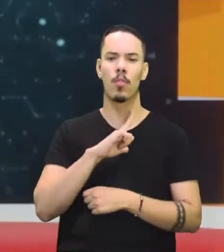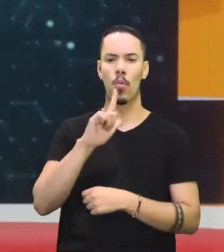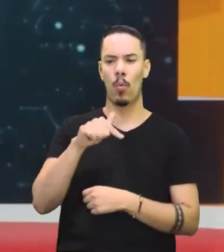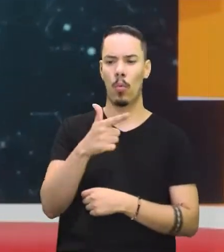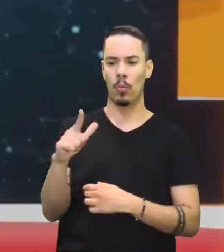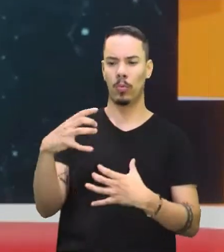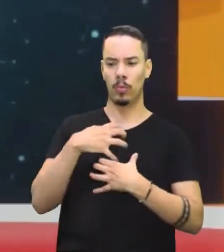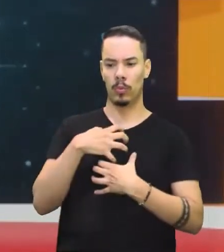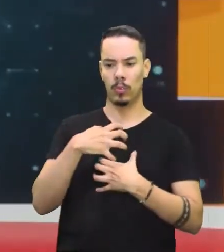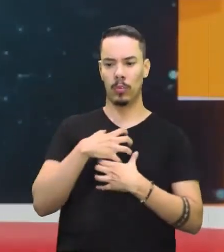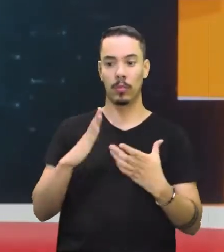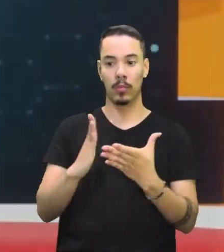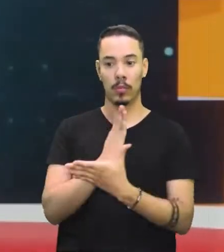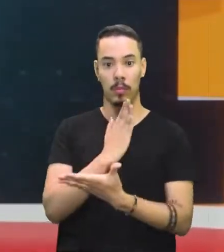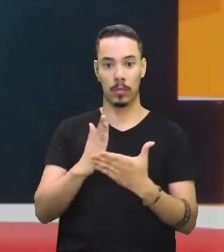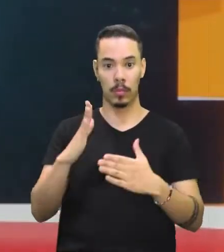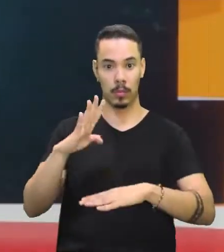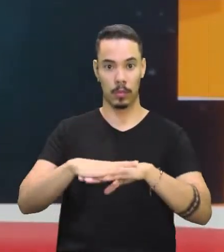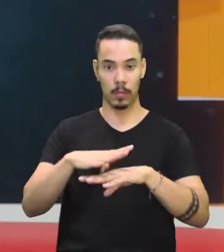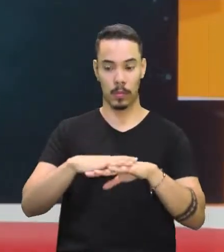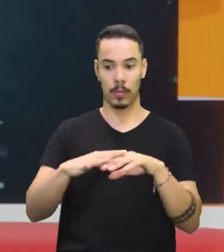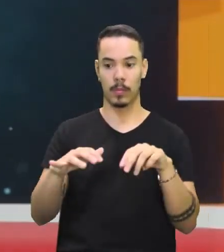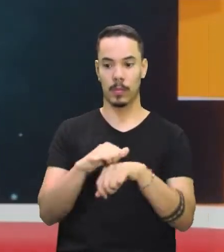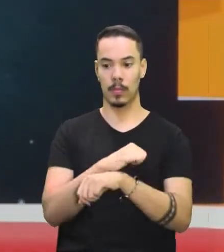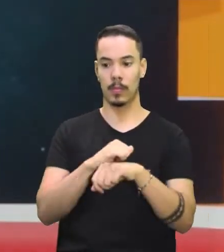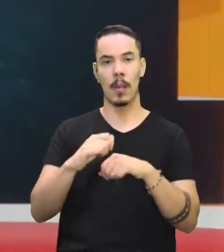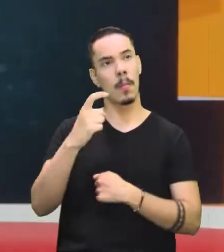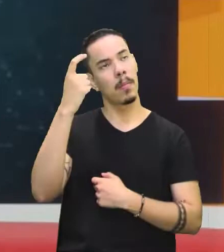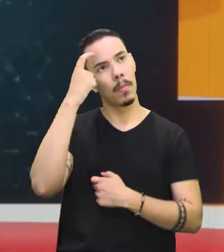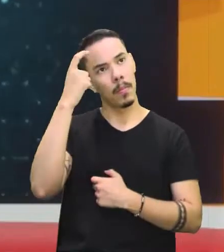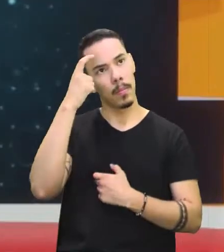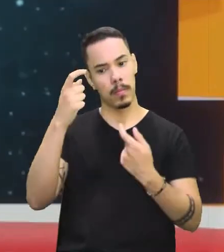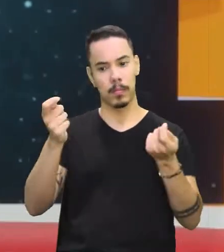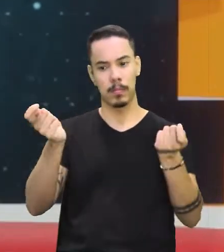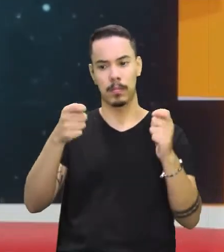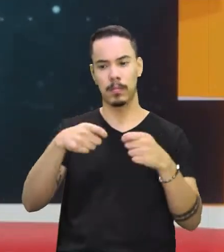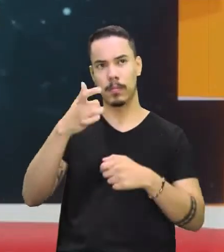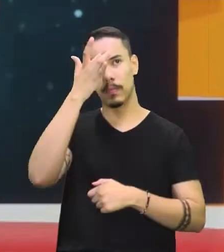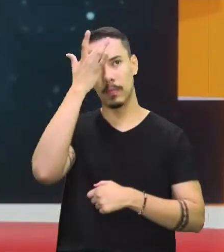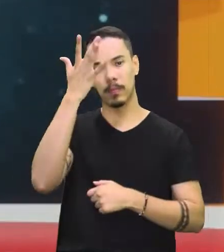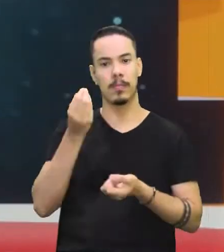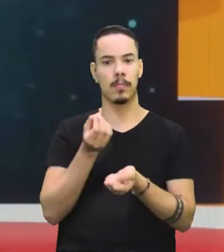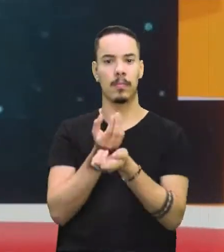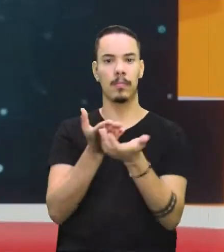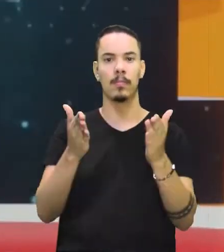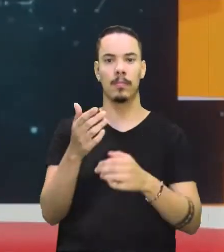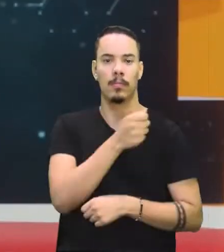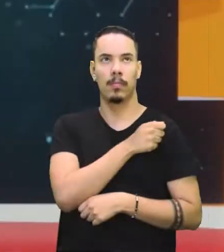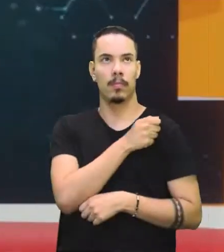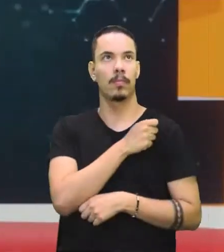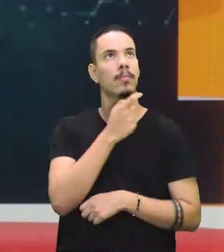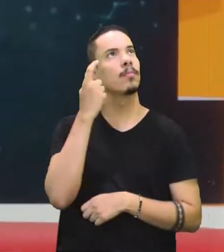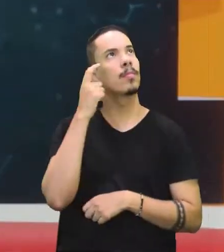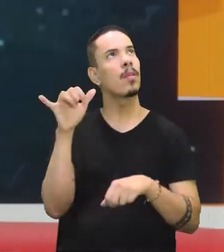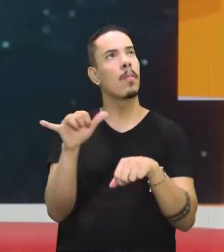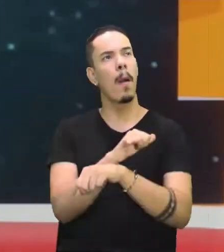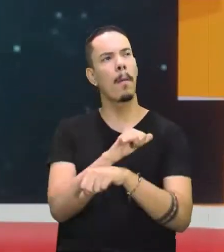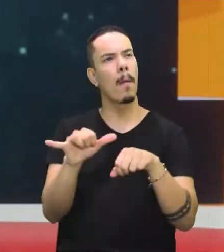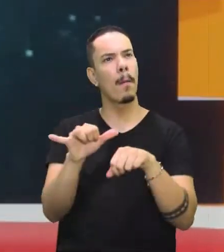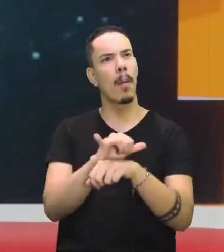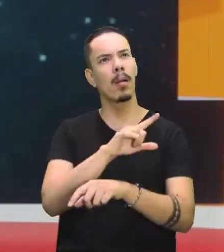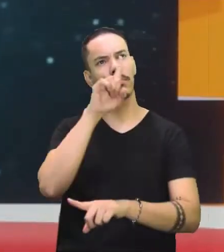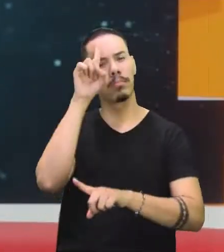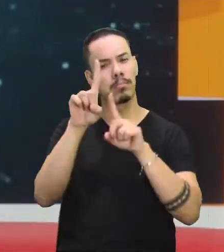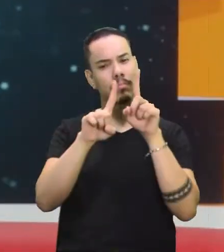Alguns matemáticos, pensando na facilidade para os alunos, criaram outras estratégias. E é